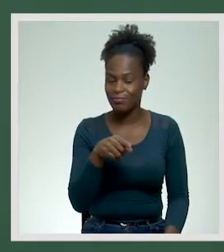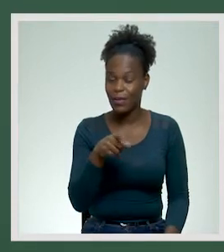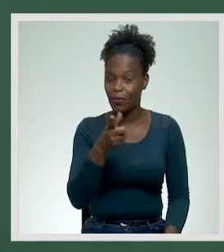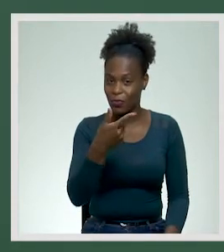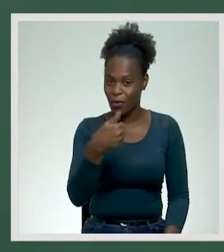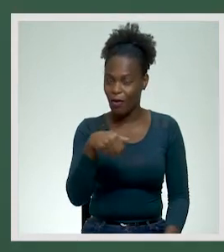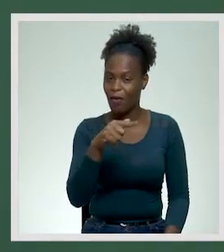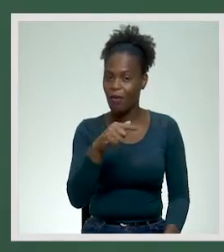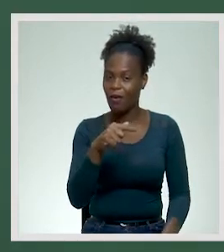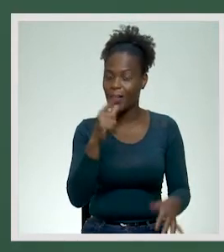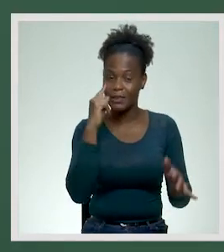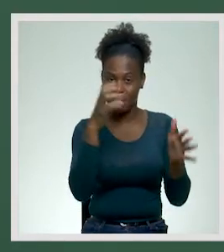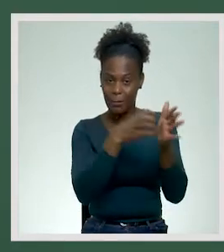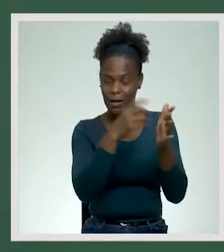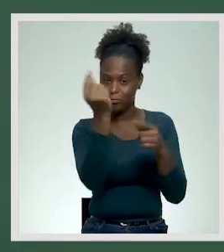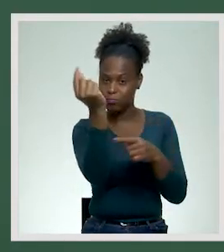Fizemos a ilustração.